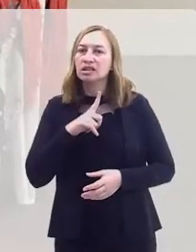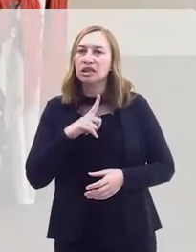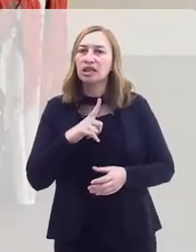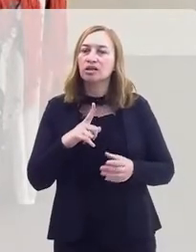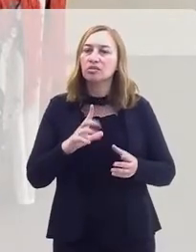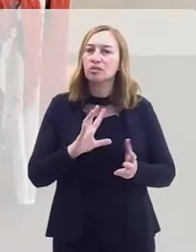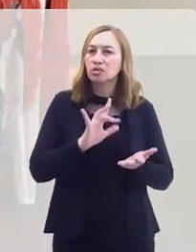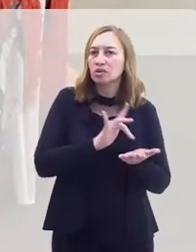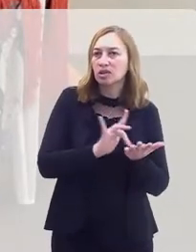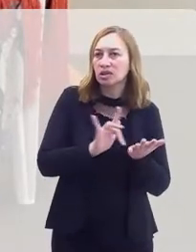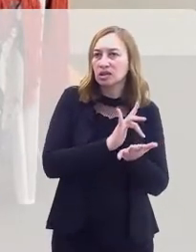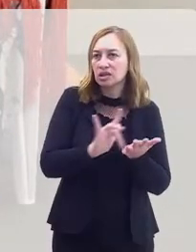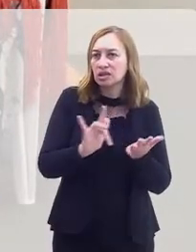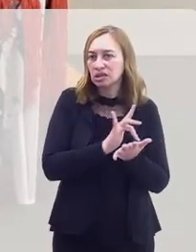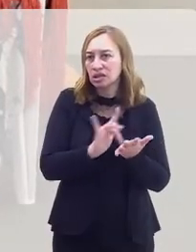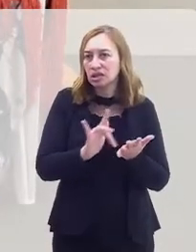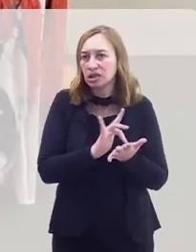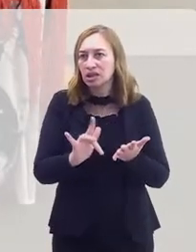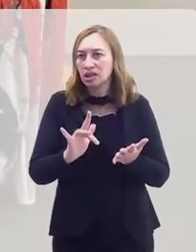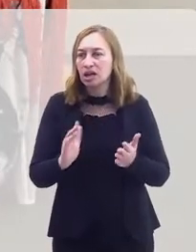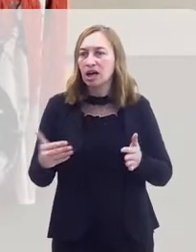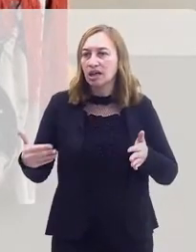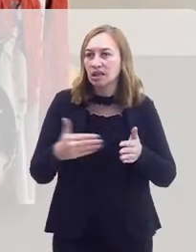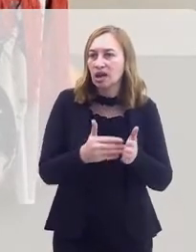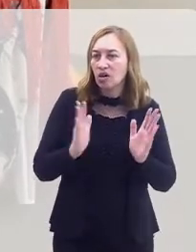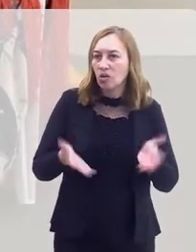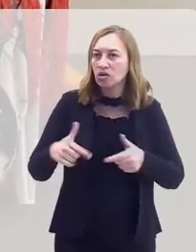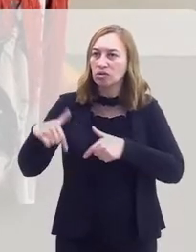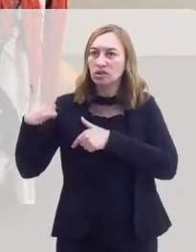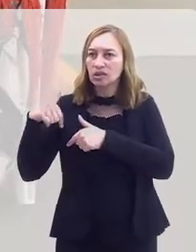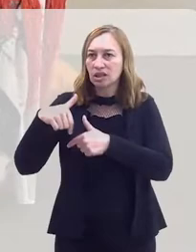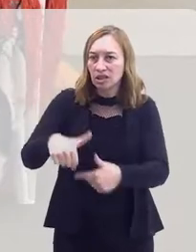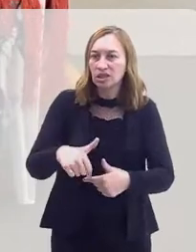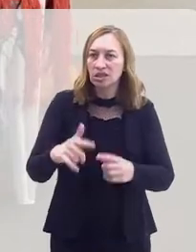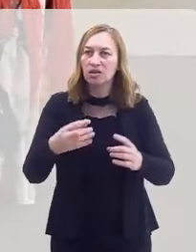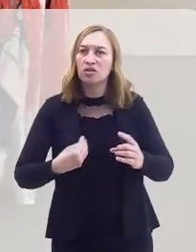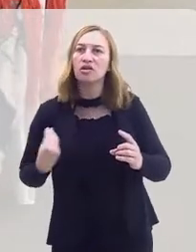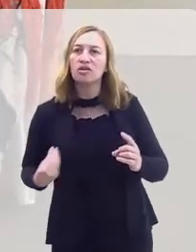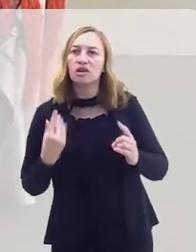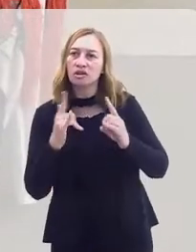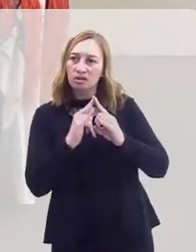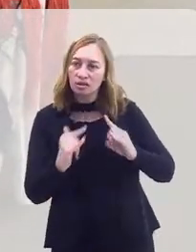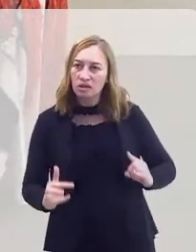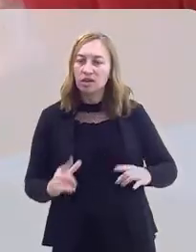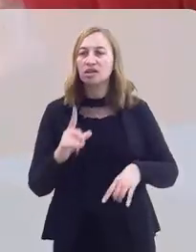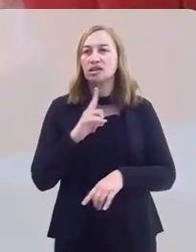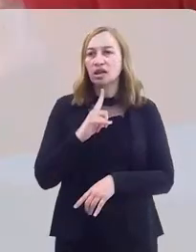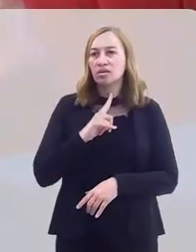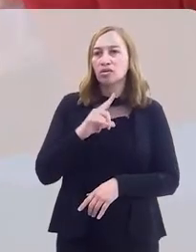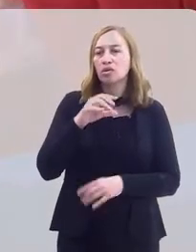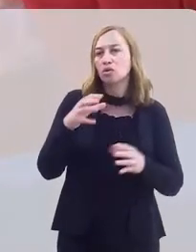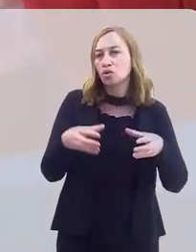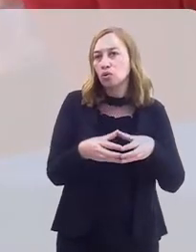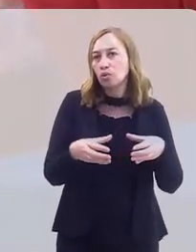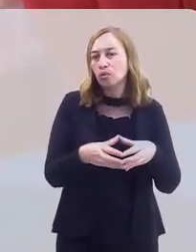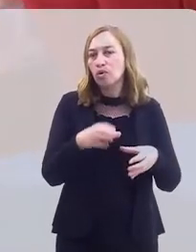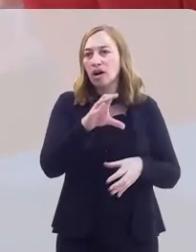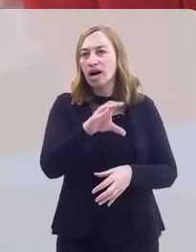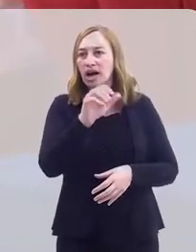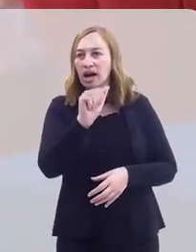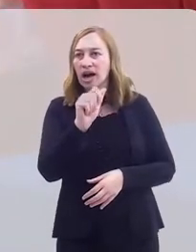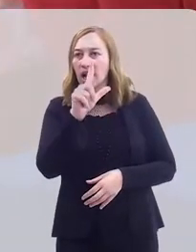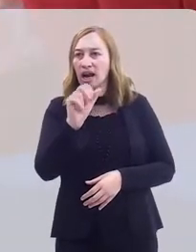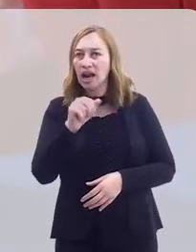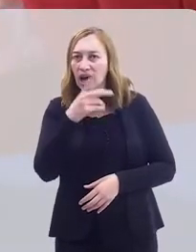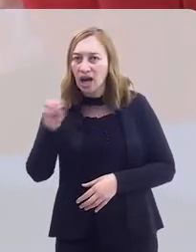nós temos ciganos até hoje que vivem em tendas. Que mantêm as tradições, sim. Mantêm a tradição de viver numa tenda. Sim, nós temos do Grupo Calão, né?